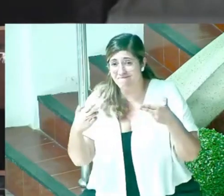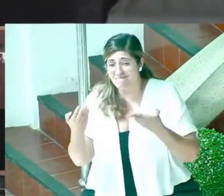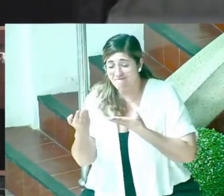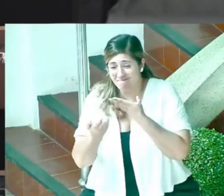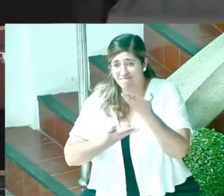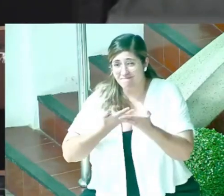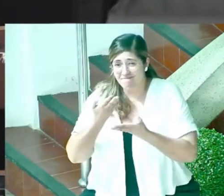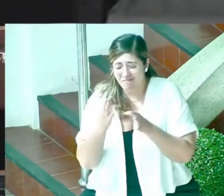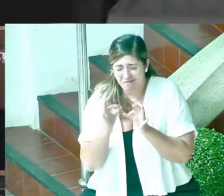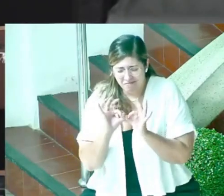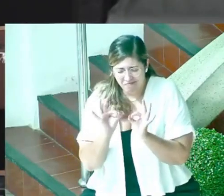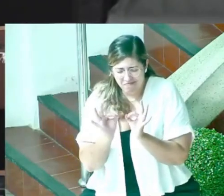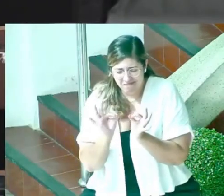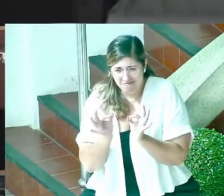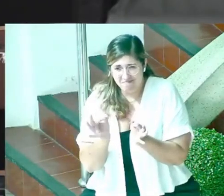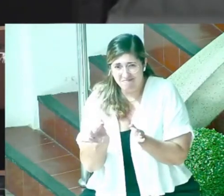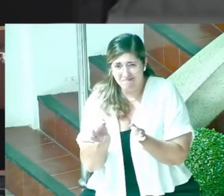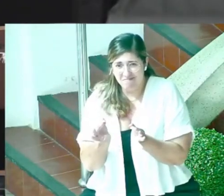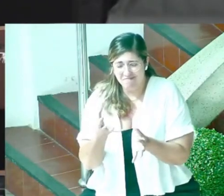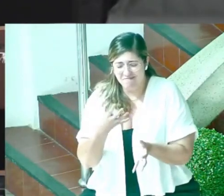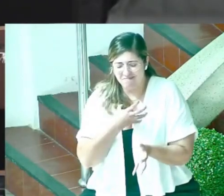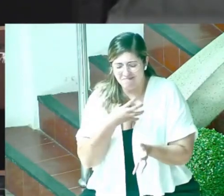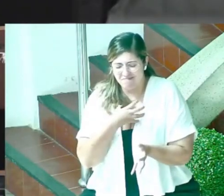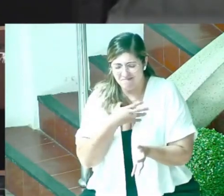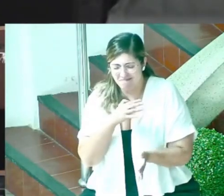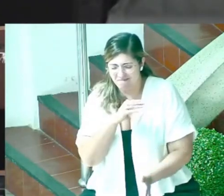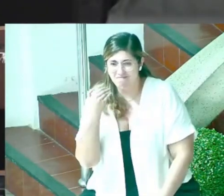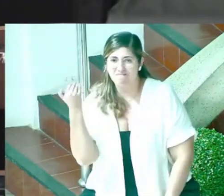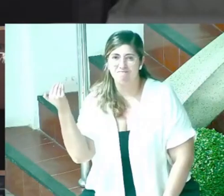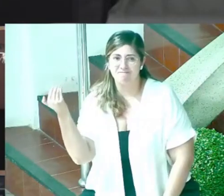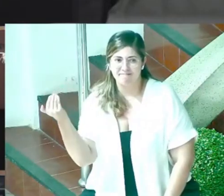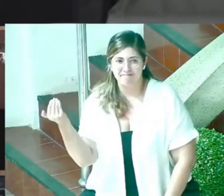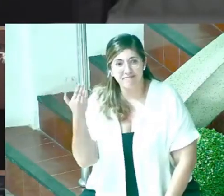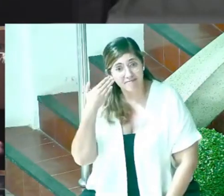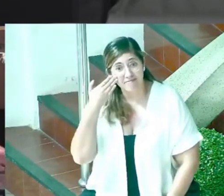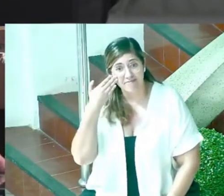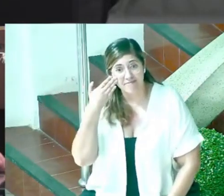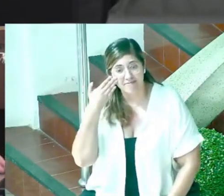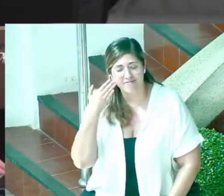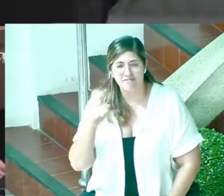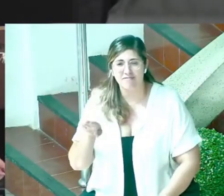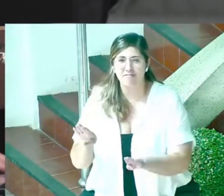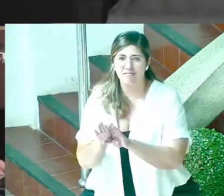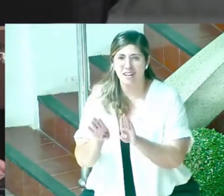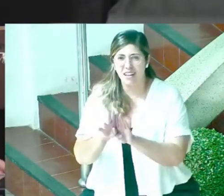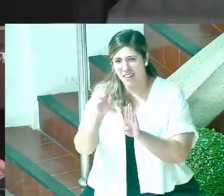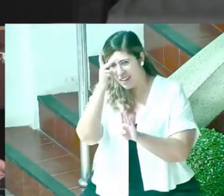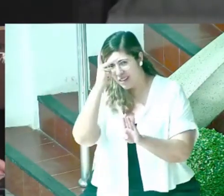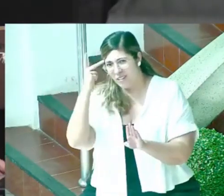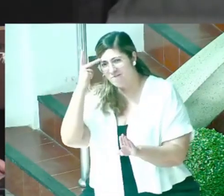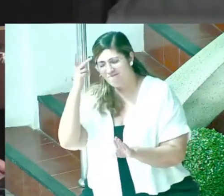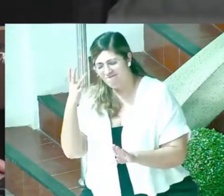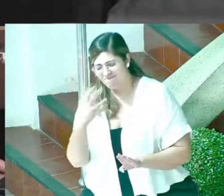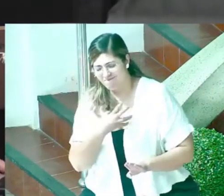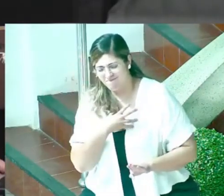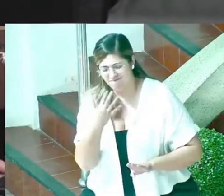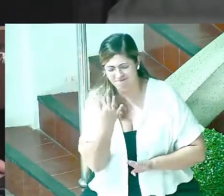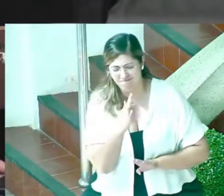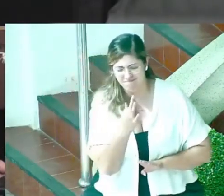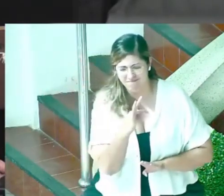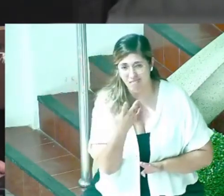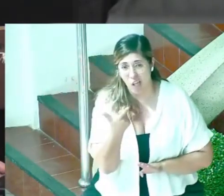A liberação de perdão é um ato de fé, não baseado nos nossos sentimentos, porque talvez você vai se sentir